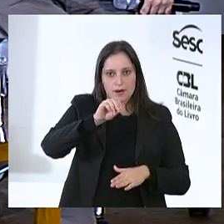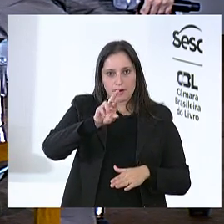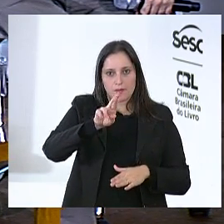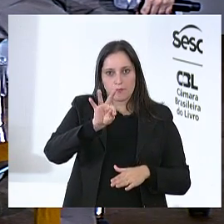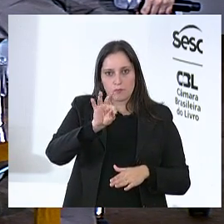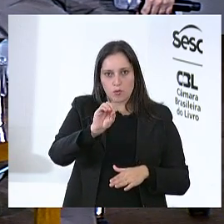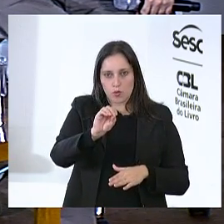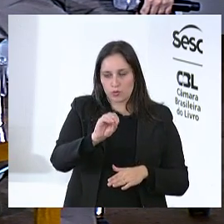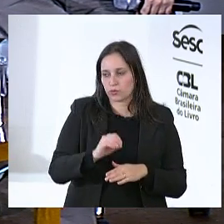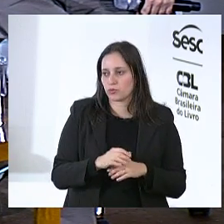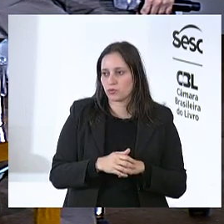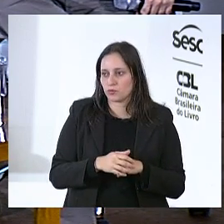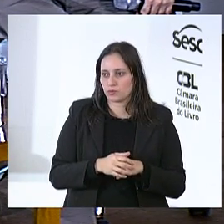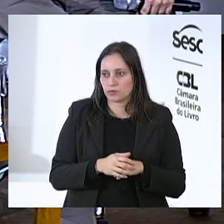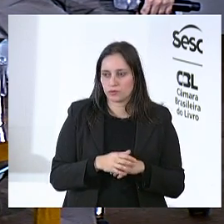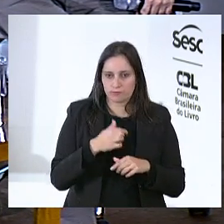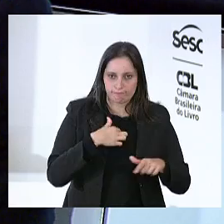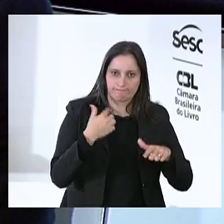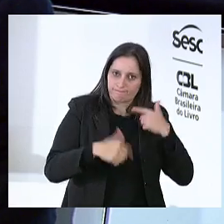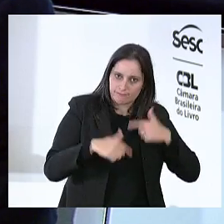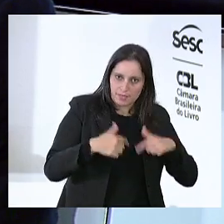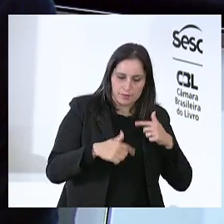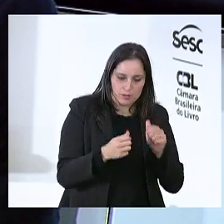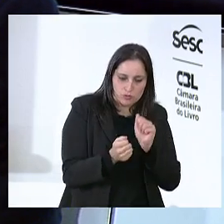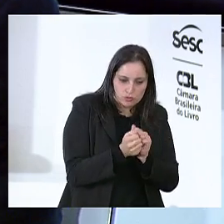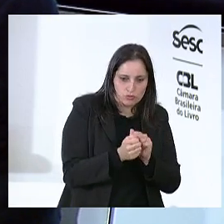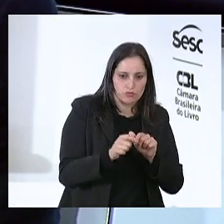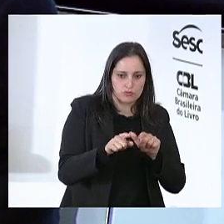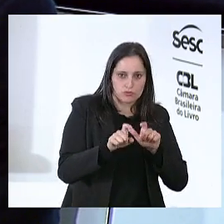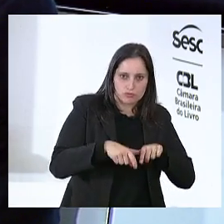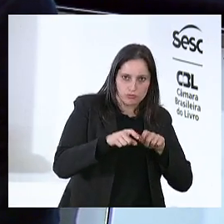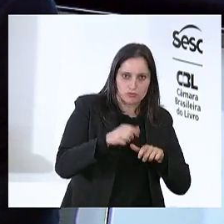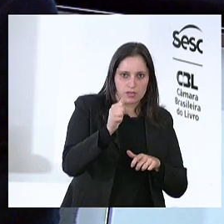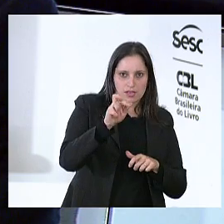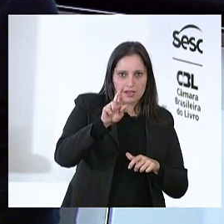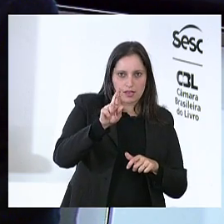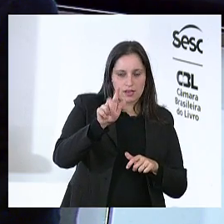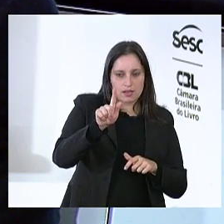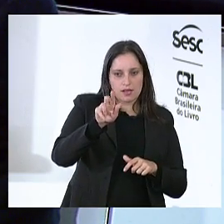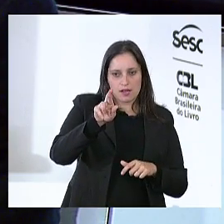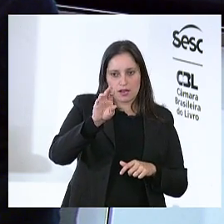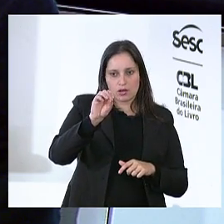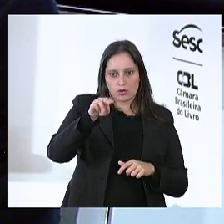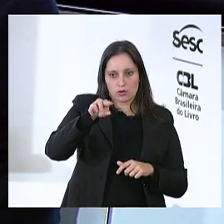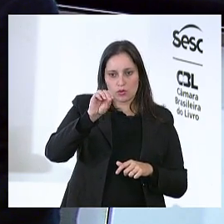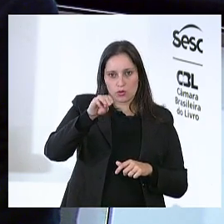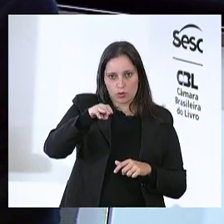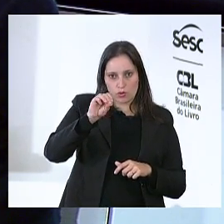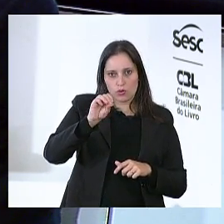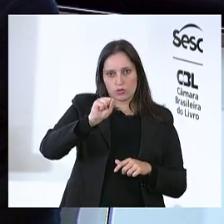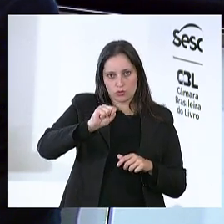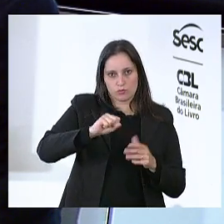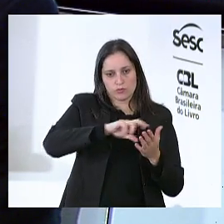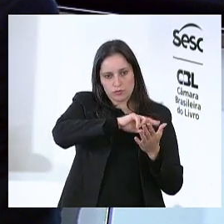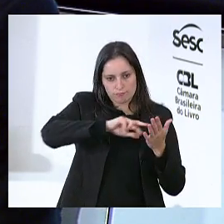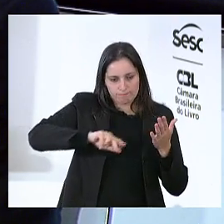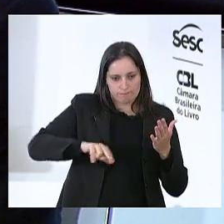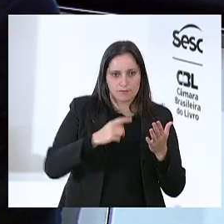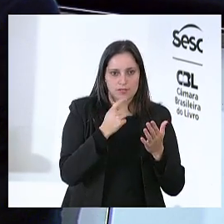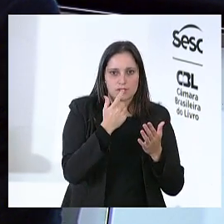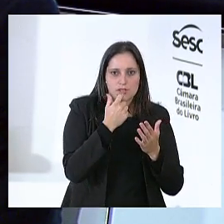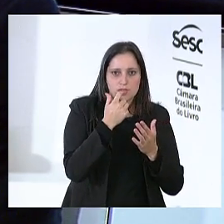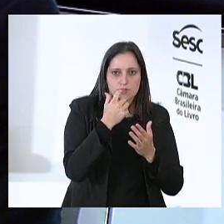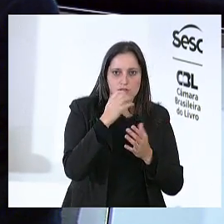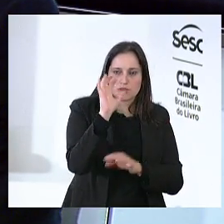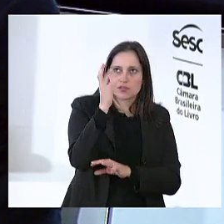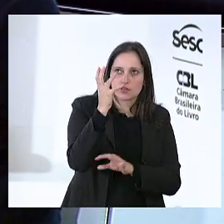Neuhakkikar. Trabalhando com excelentes agrônomos, aprendi a cultivar tomates, tâmaras e outros produtos, a aplicar irrigação por gotejamento